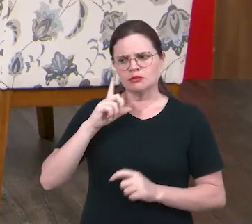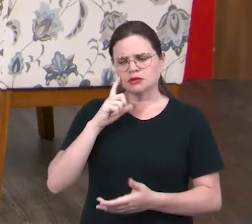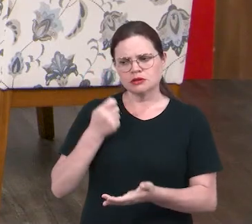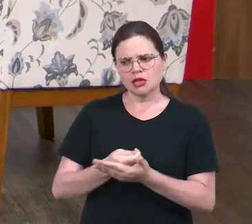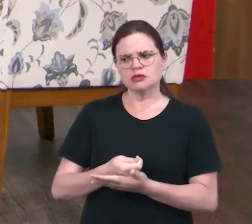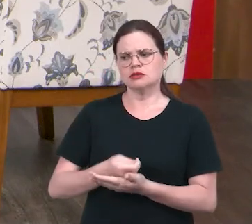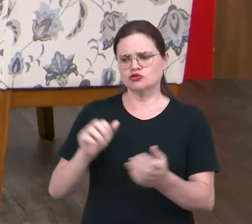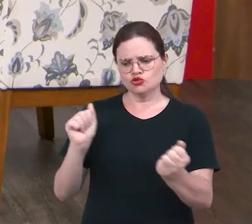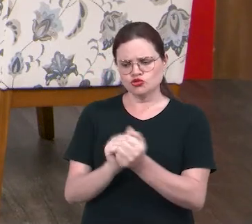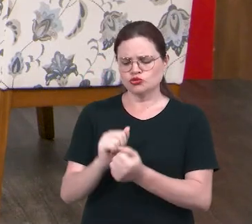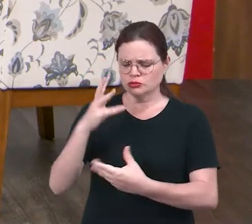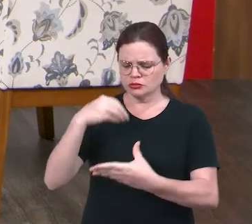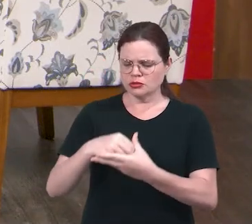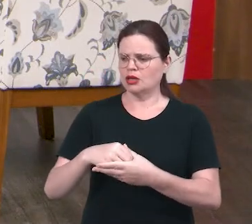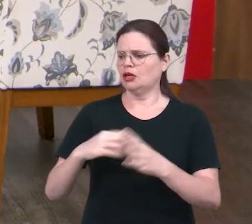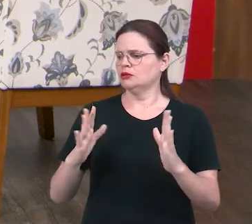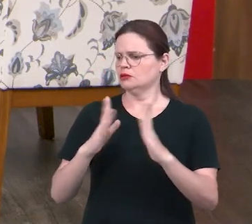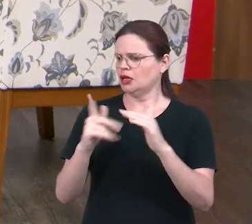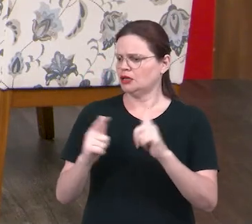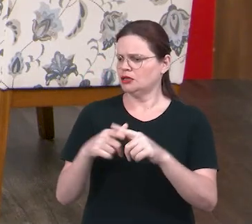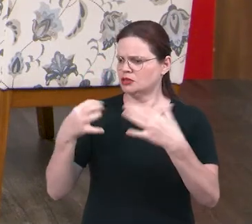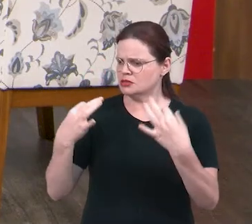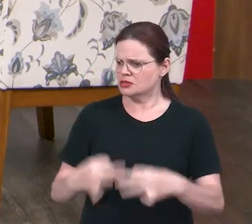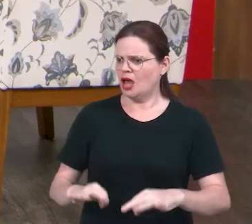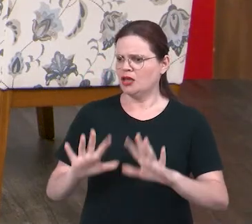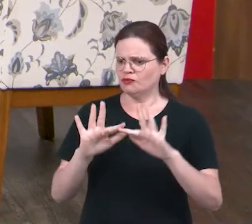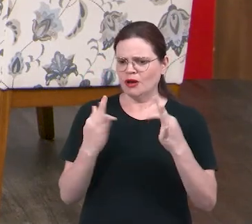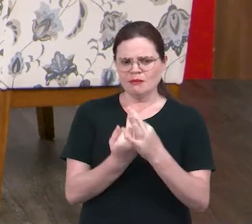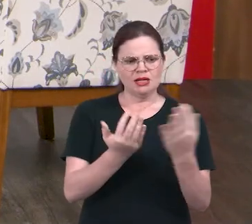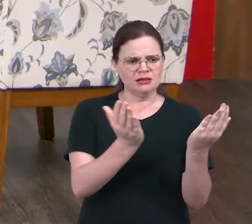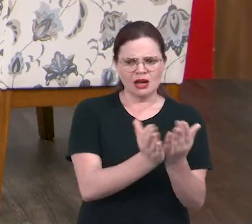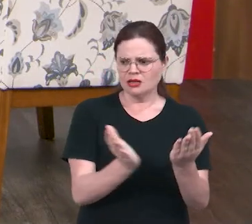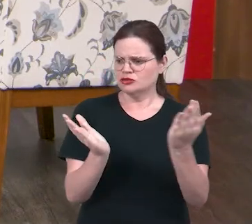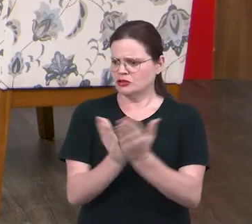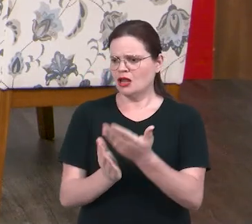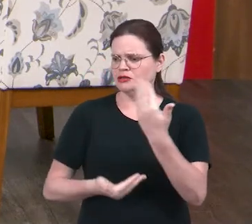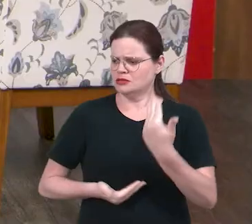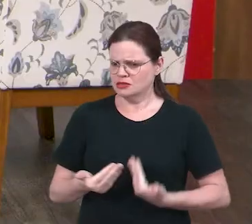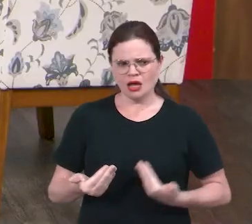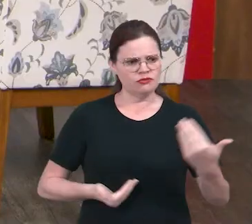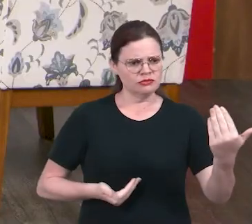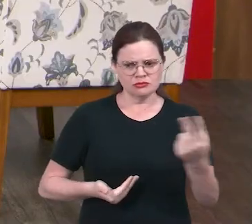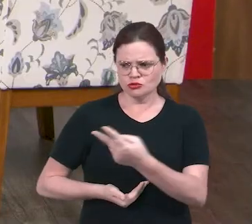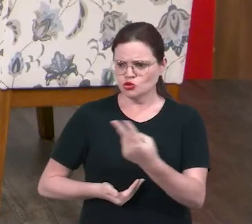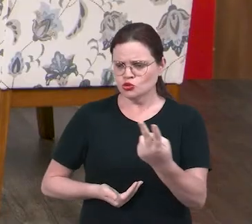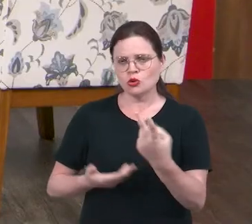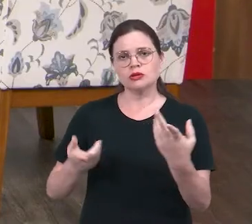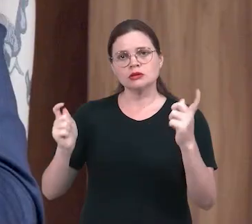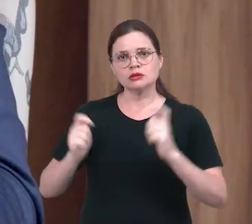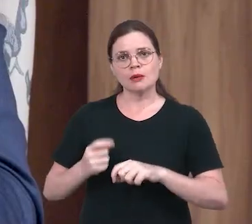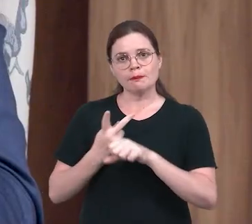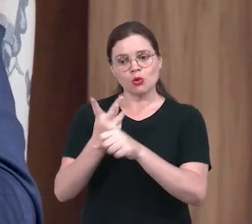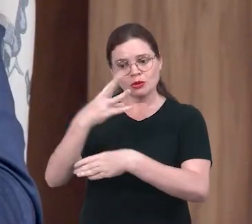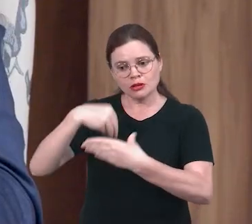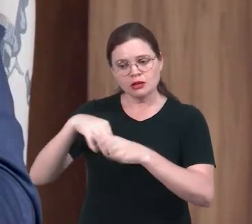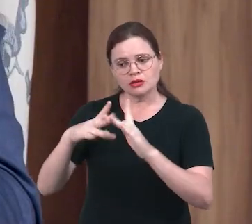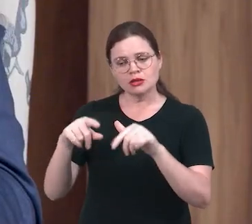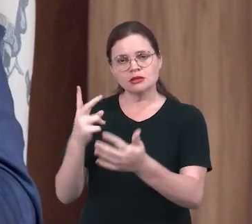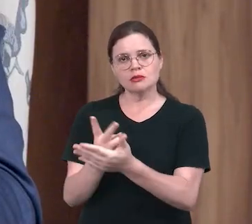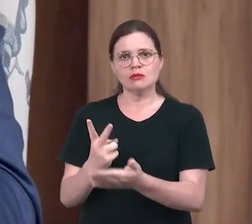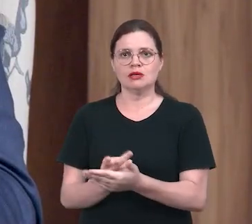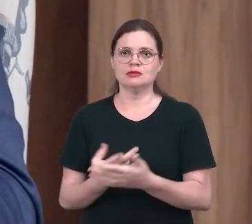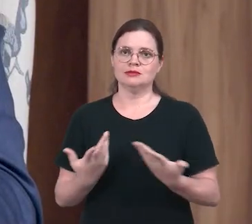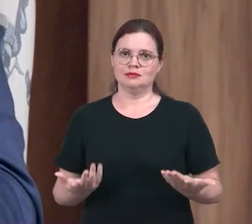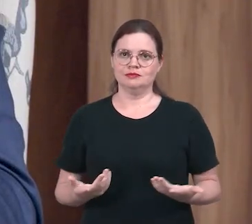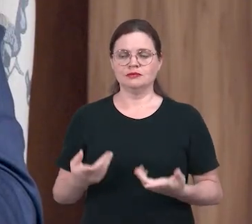uma família dentro daquilo que já é estabelecida por Deus. Você vai buscar na parentela. E Isaac aceita